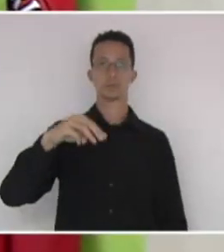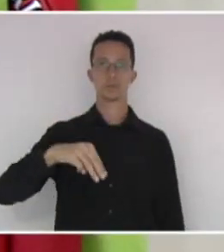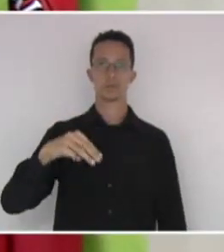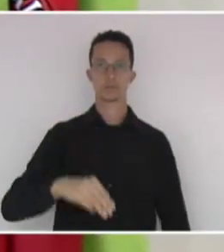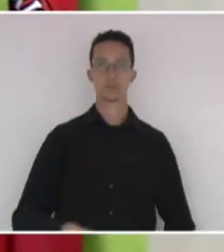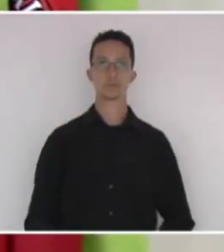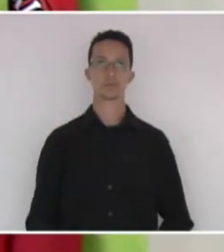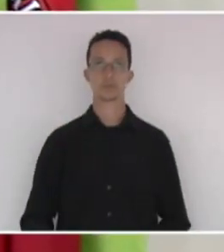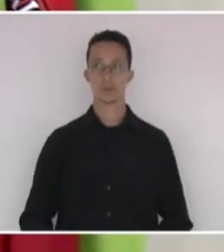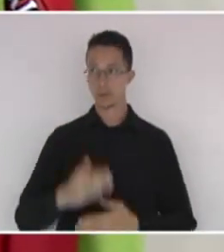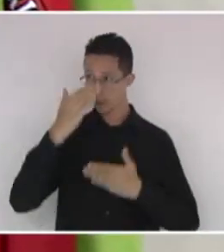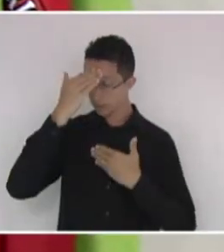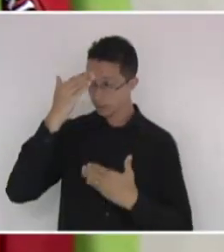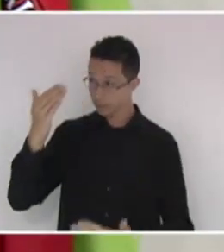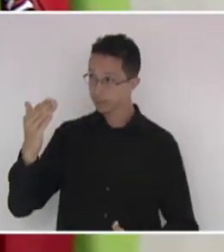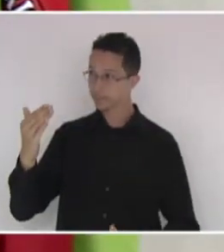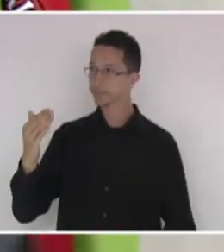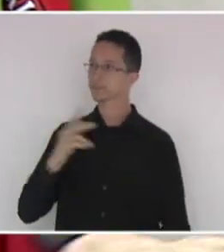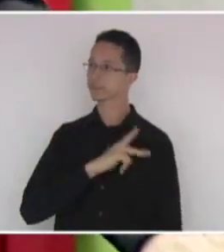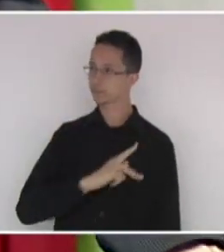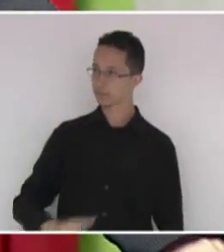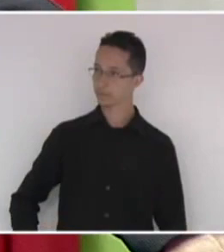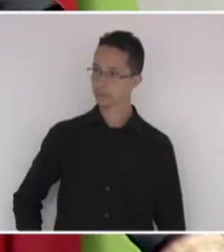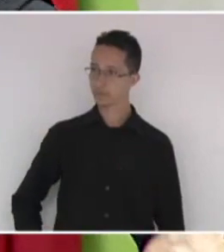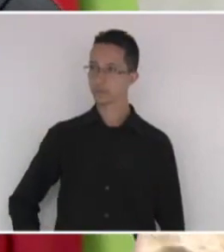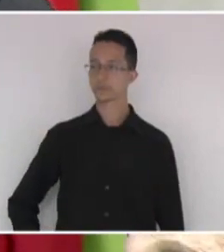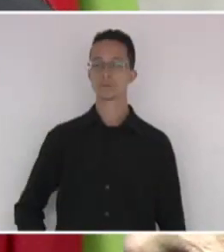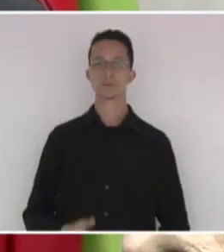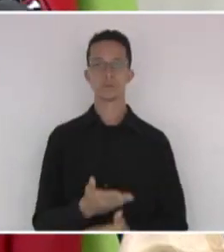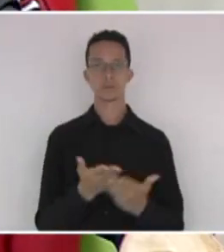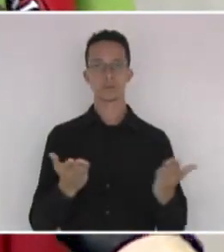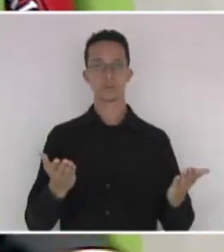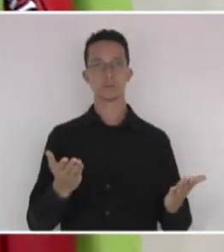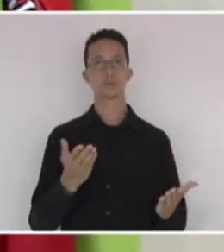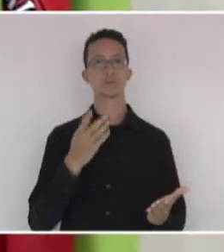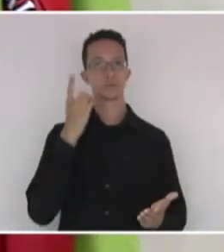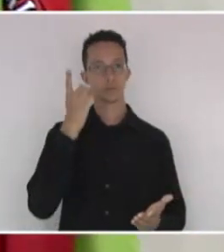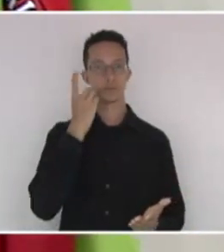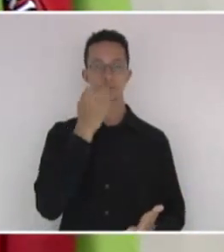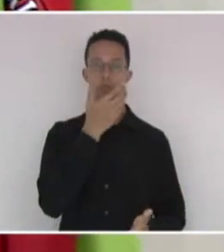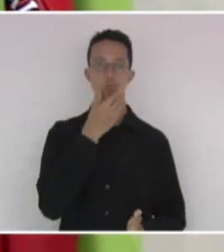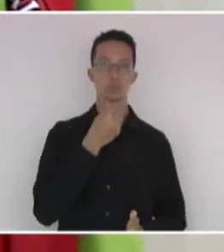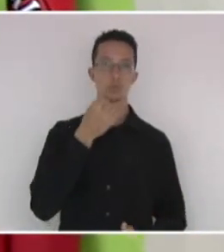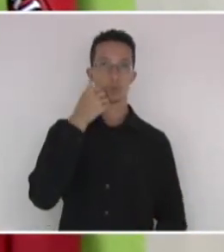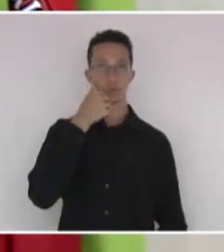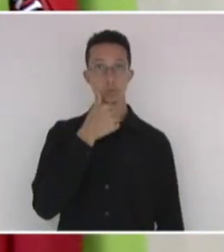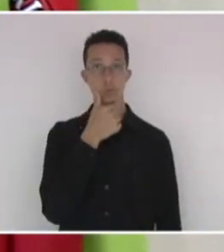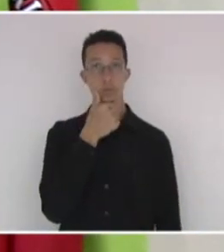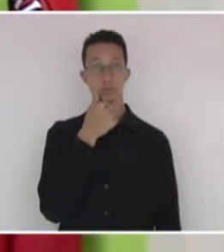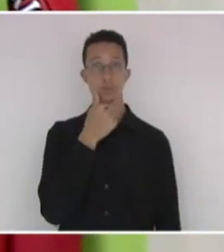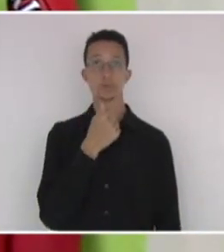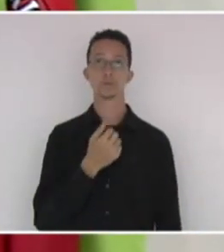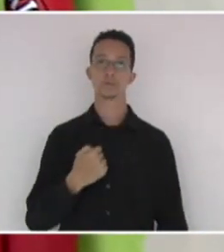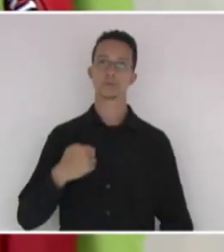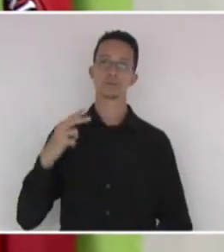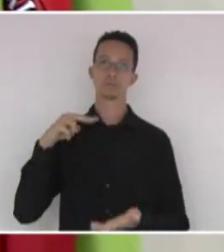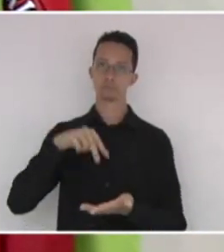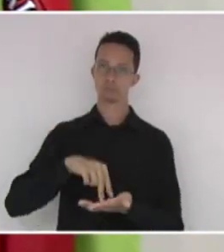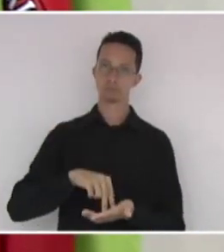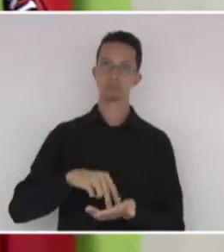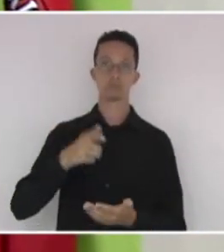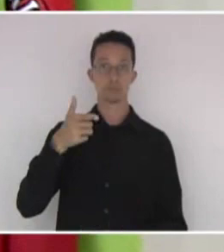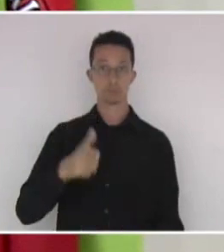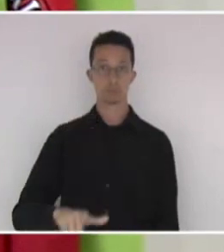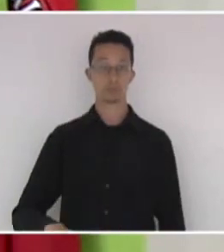senhor presidente, senhores deputados, senhoras deputadas. Venho a essa tribuna novamente me